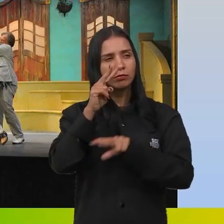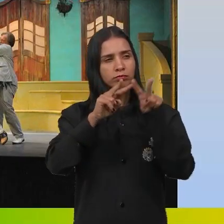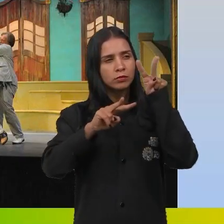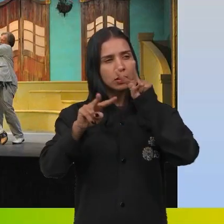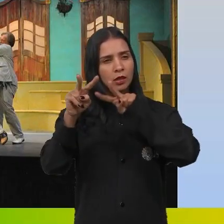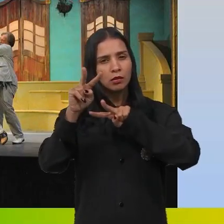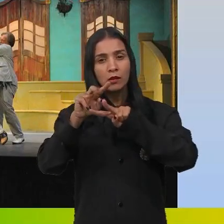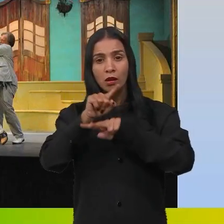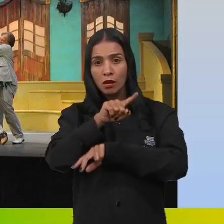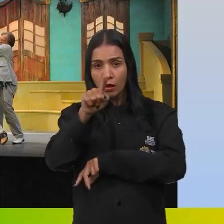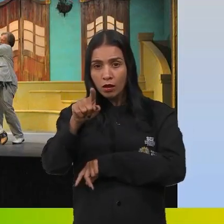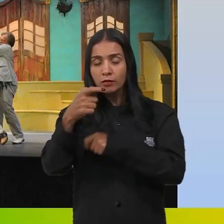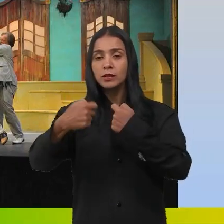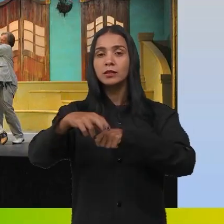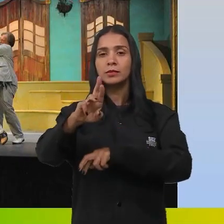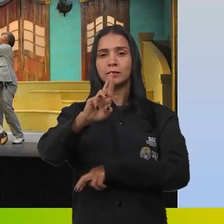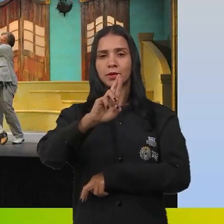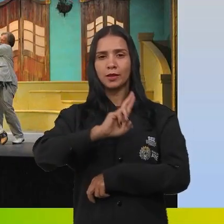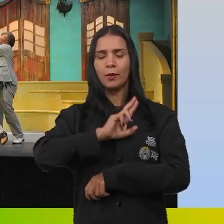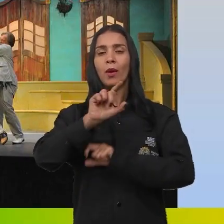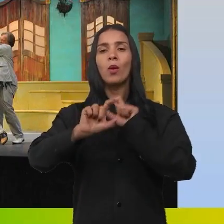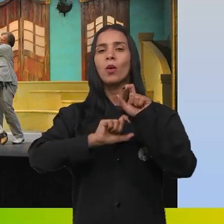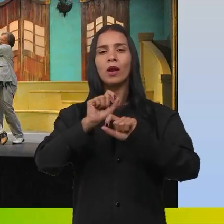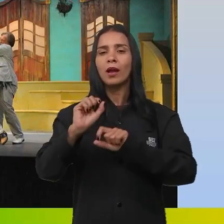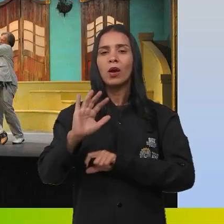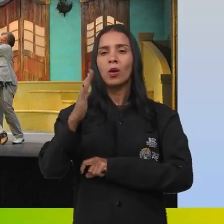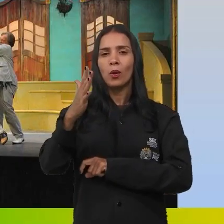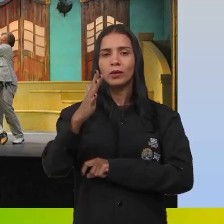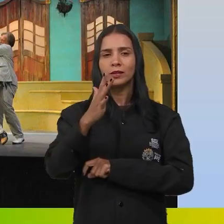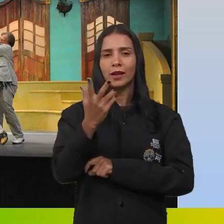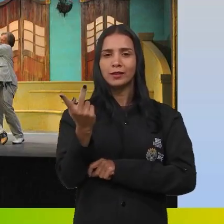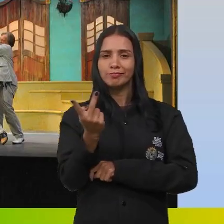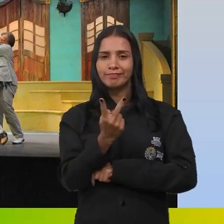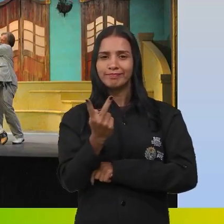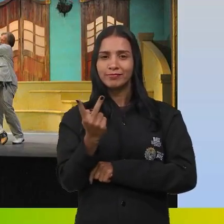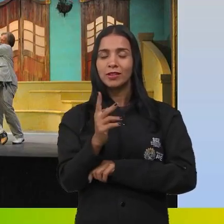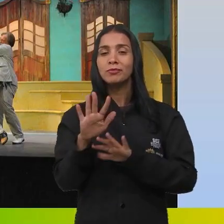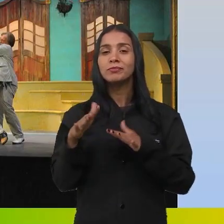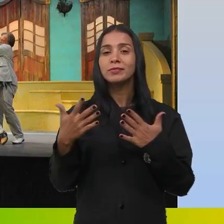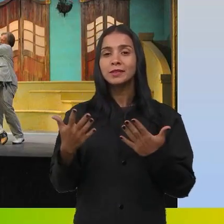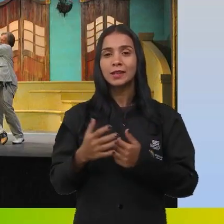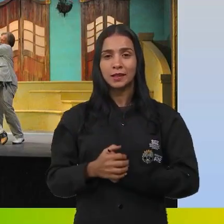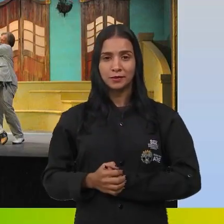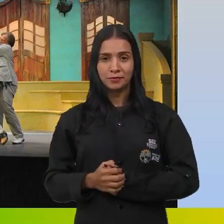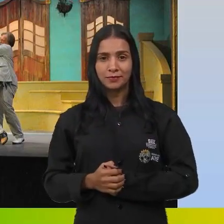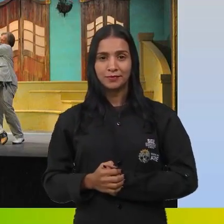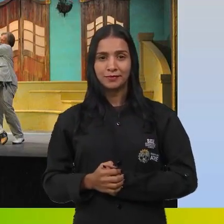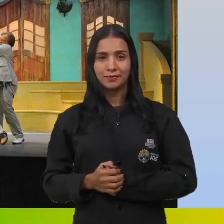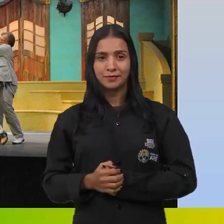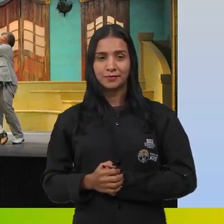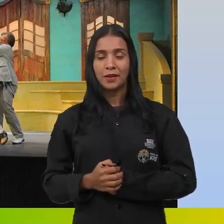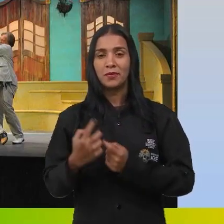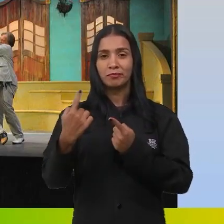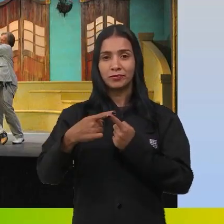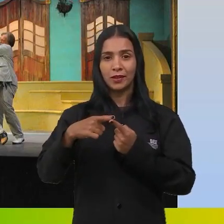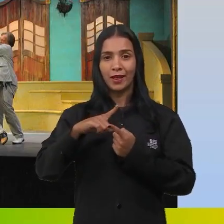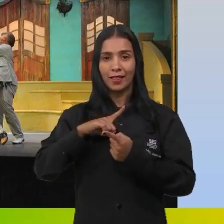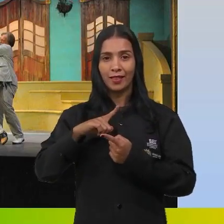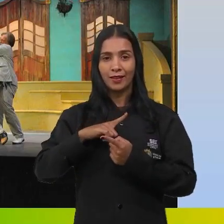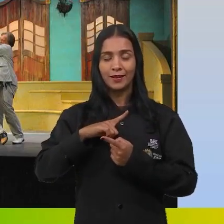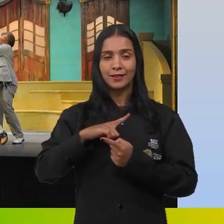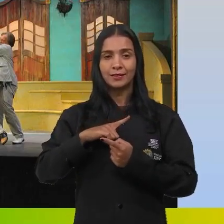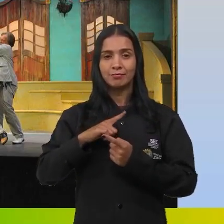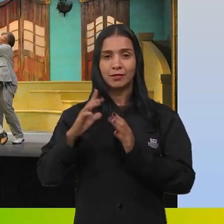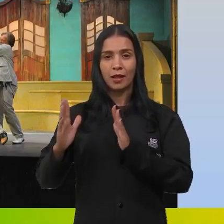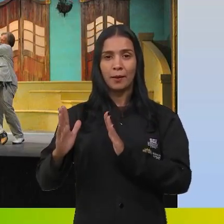está acontecendo em cada imagem que está aí. À esquerda tem uma luz que está iluminando